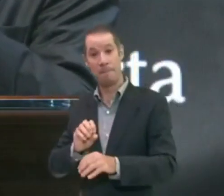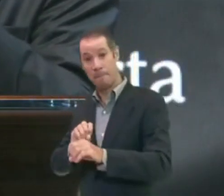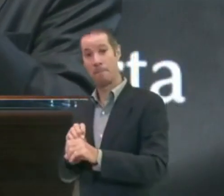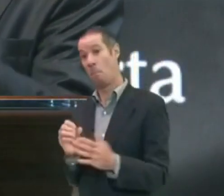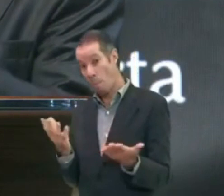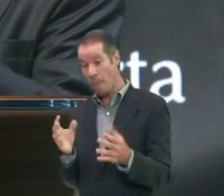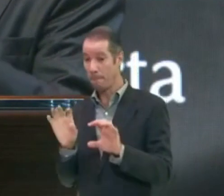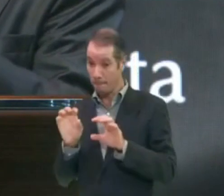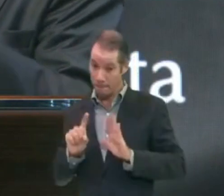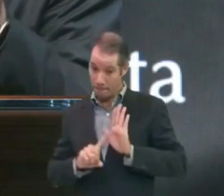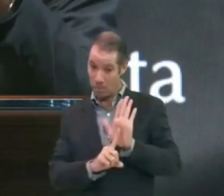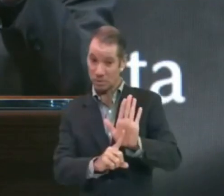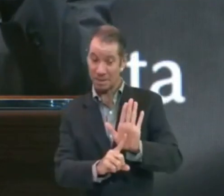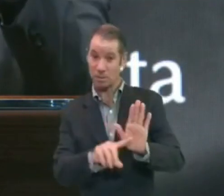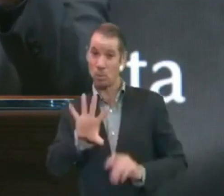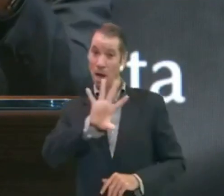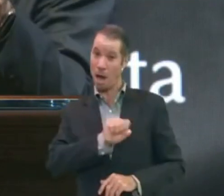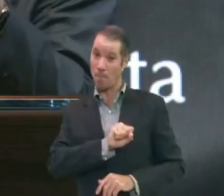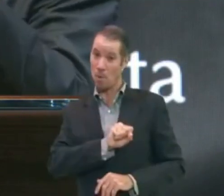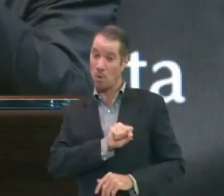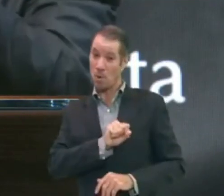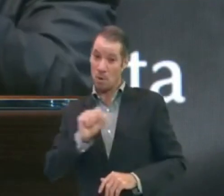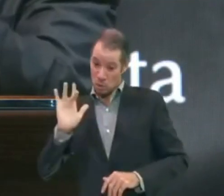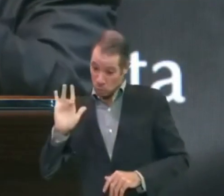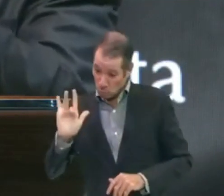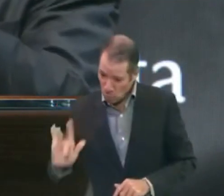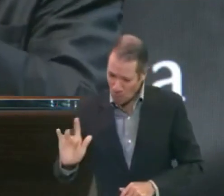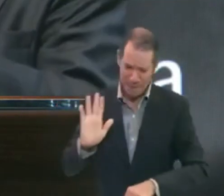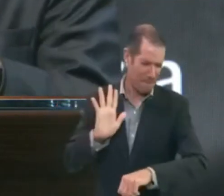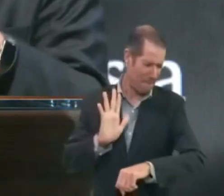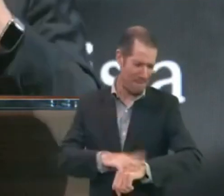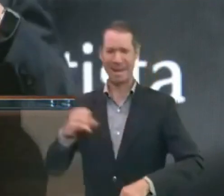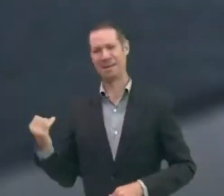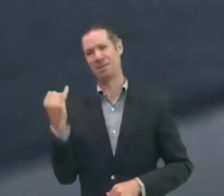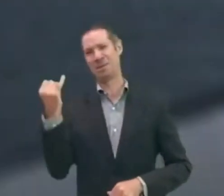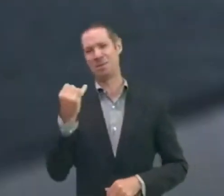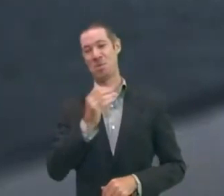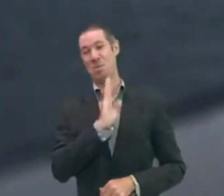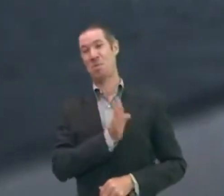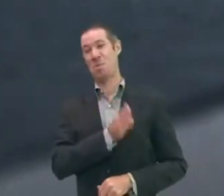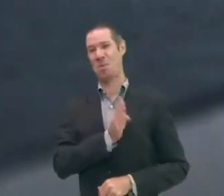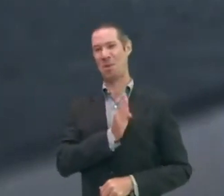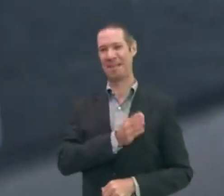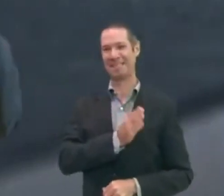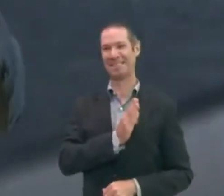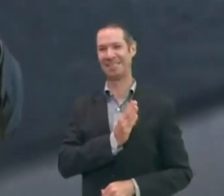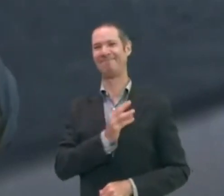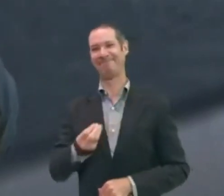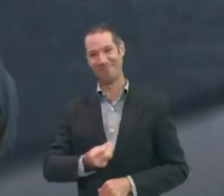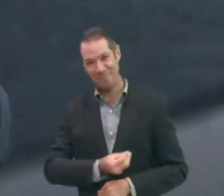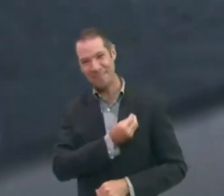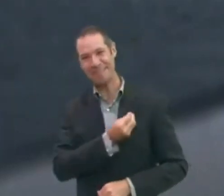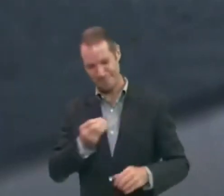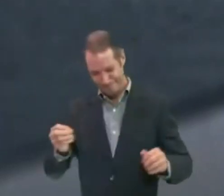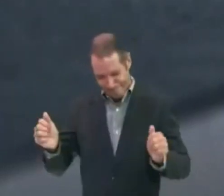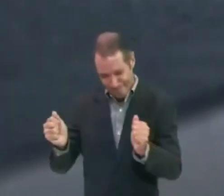transmitindo amor, mas aquele toque é mais do que isso, é o coração no coração, é a vida na